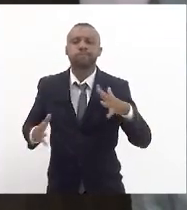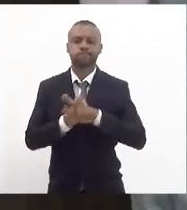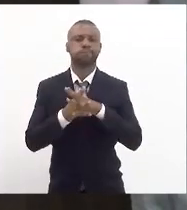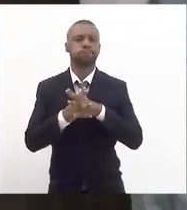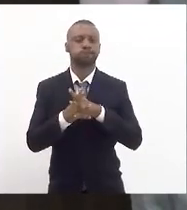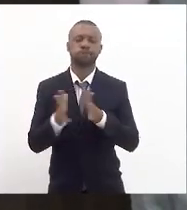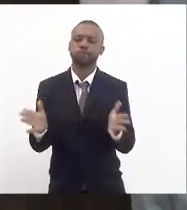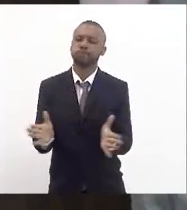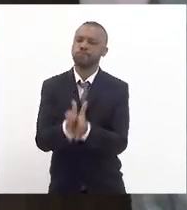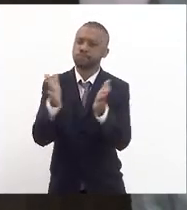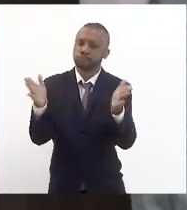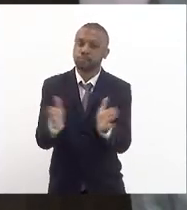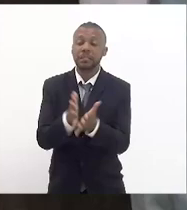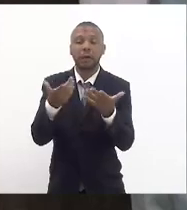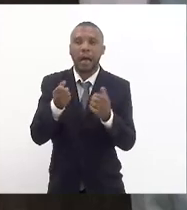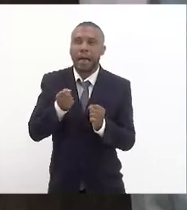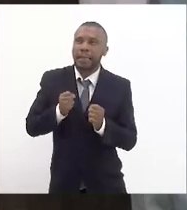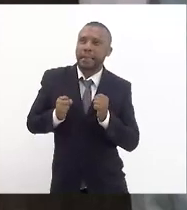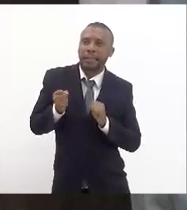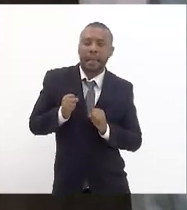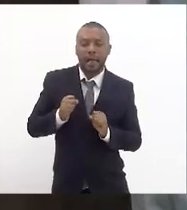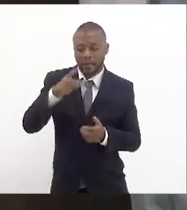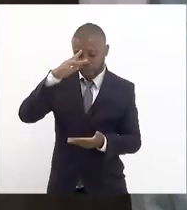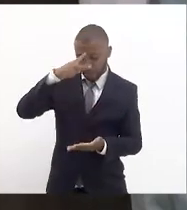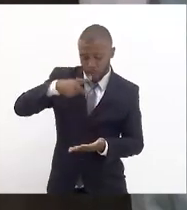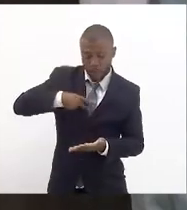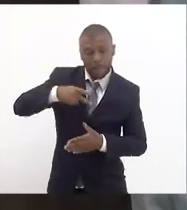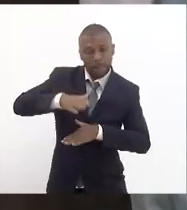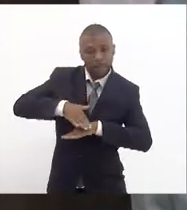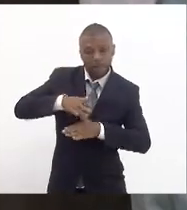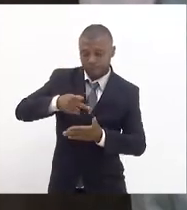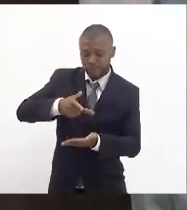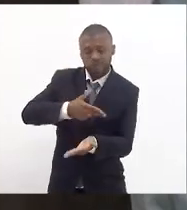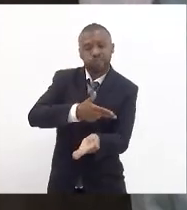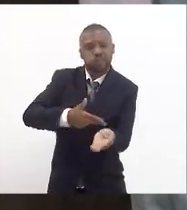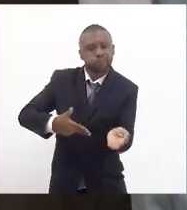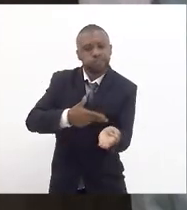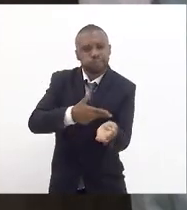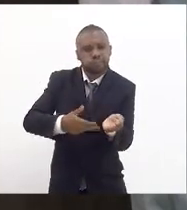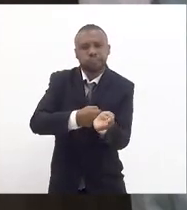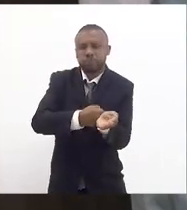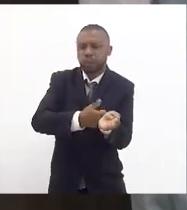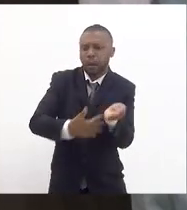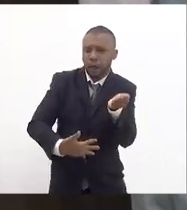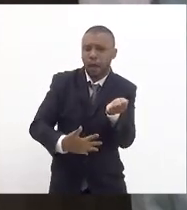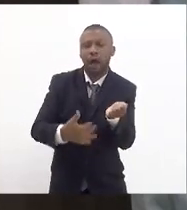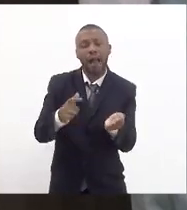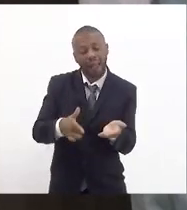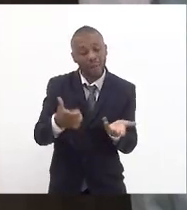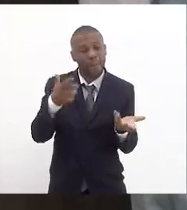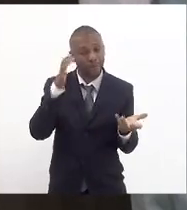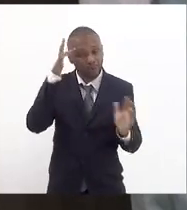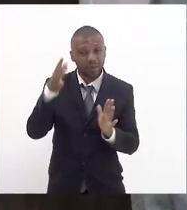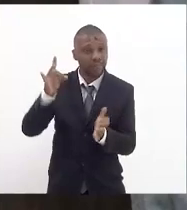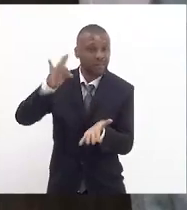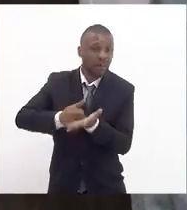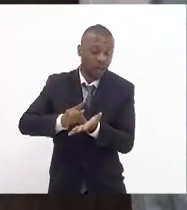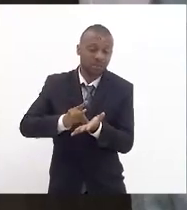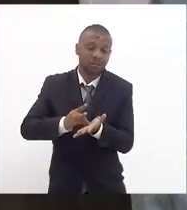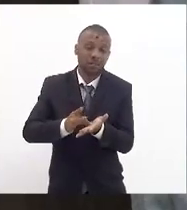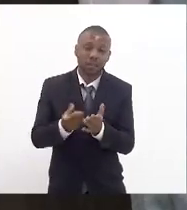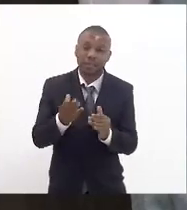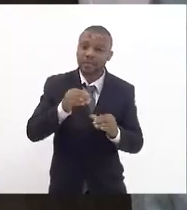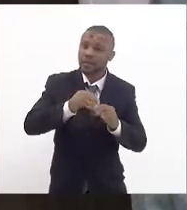Então, a automutilação é uma realidade, não só nas escolas, mas em espaços também de favela e